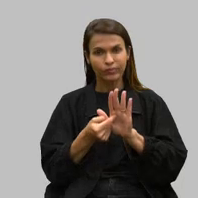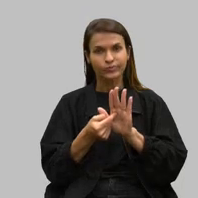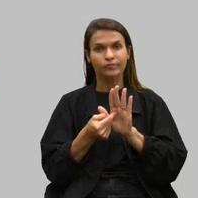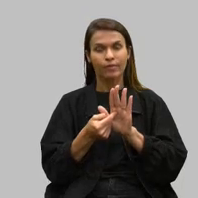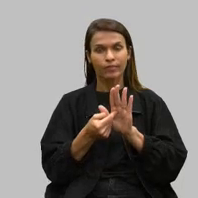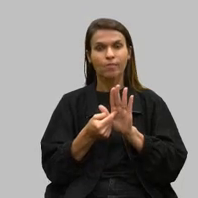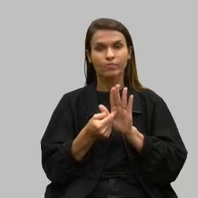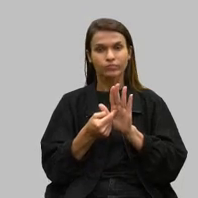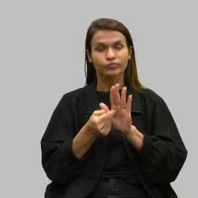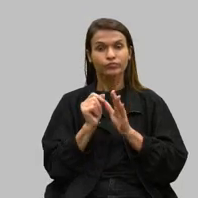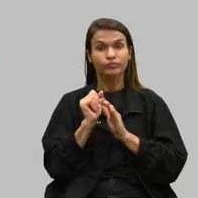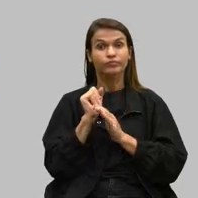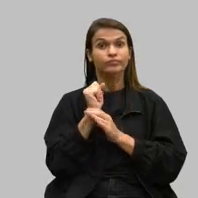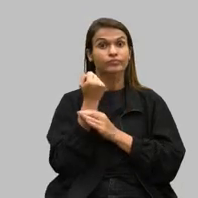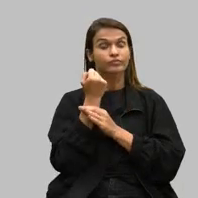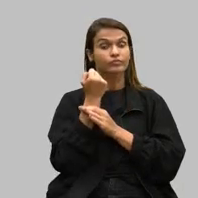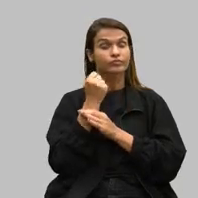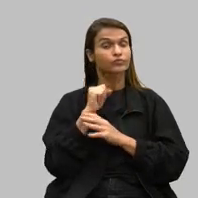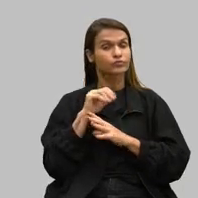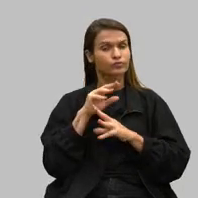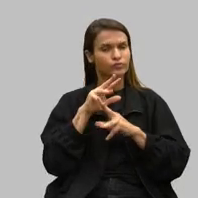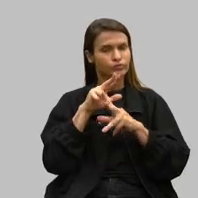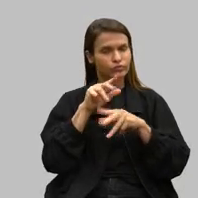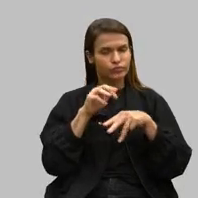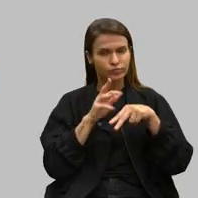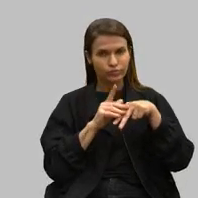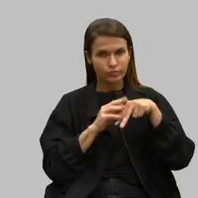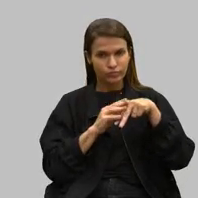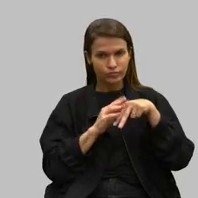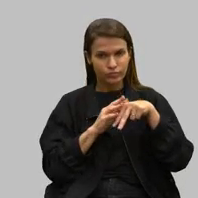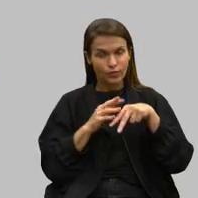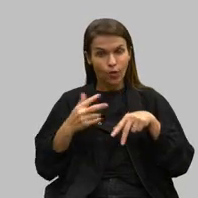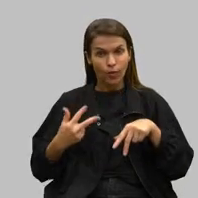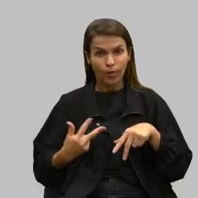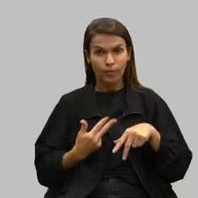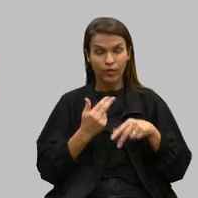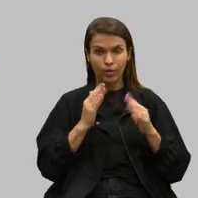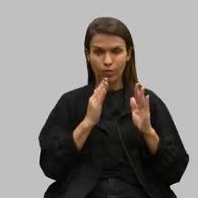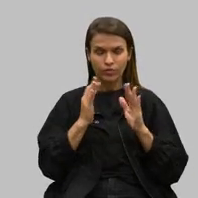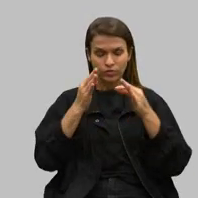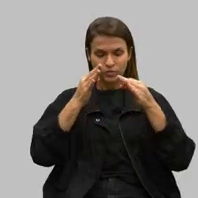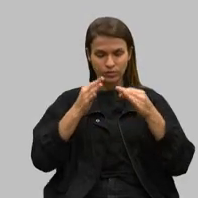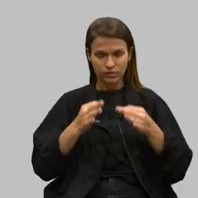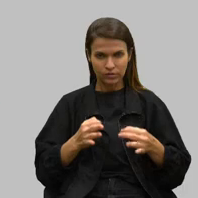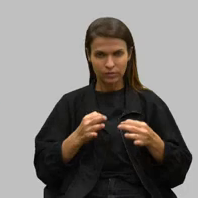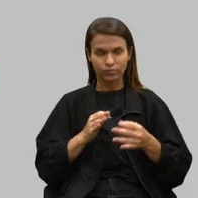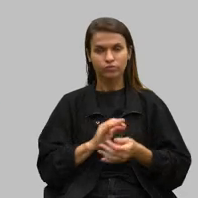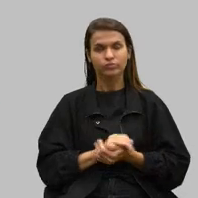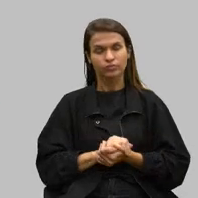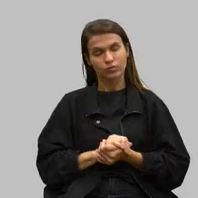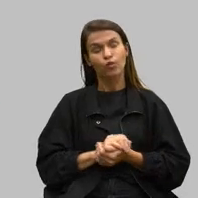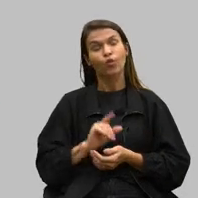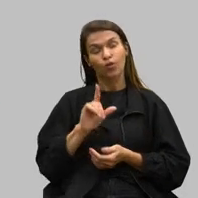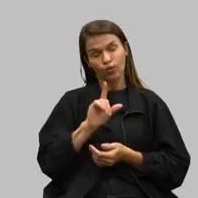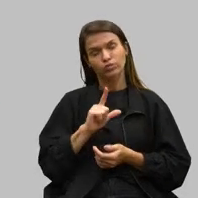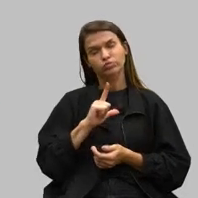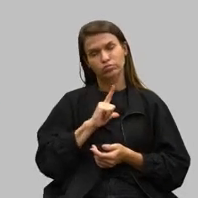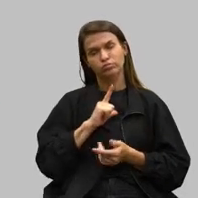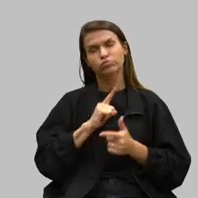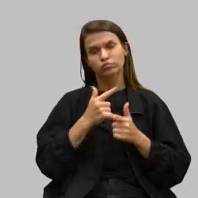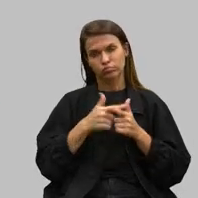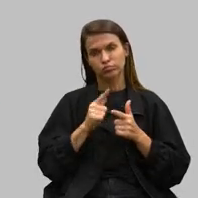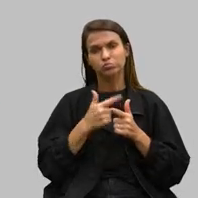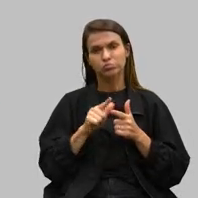trazer a garantia em que todo paciente opere em termo oportuno e em especial. Obviamente tem desafios, né, a serem